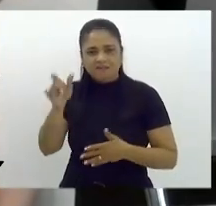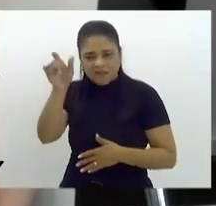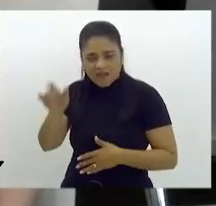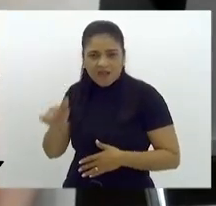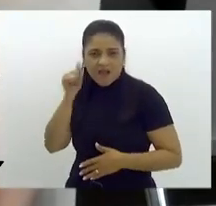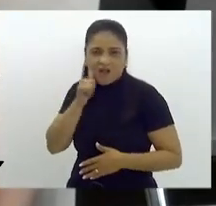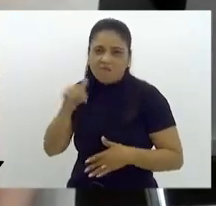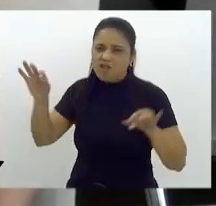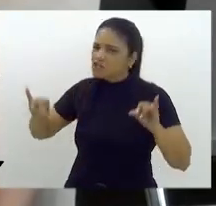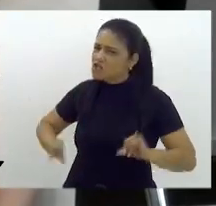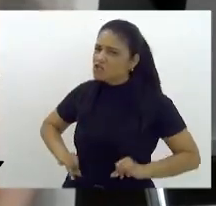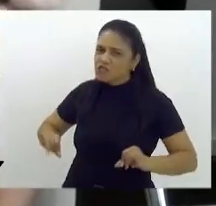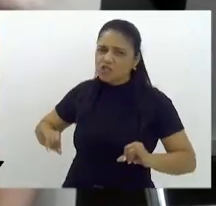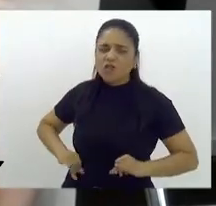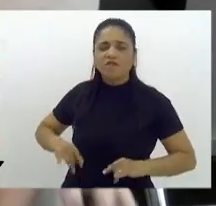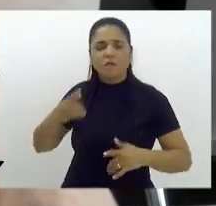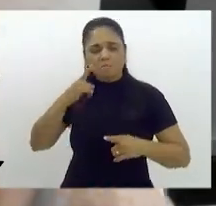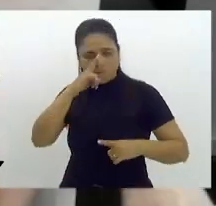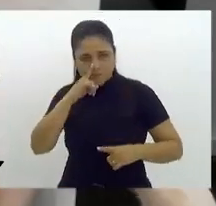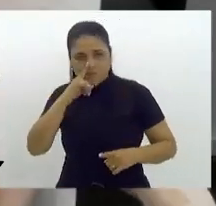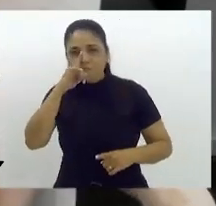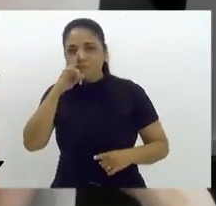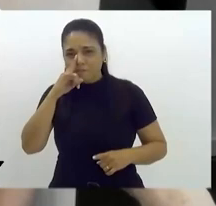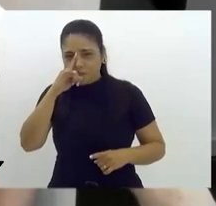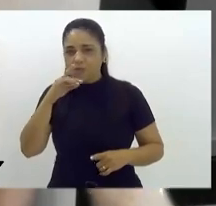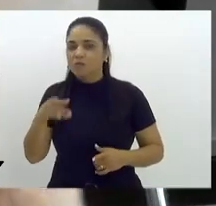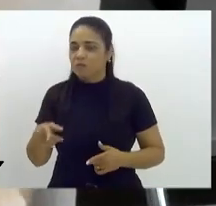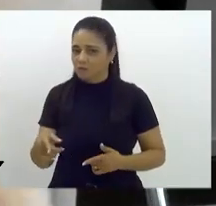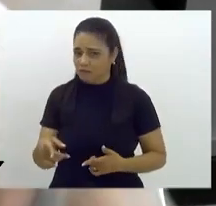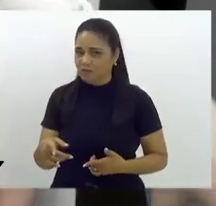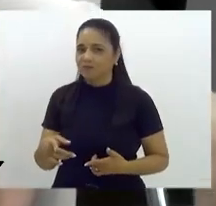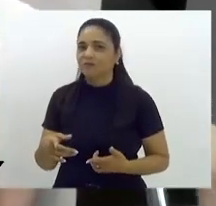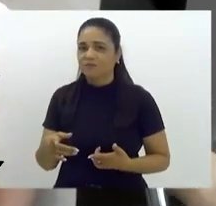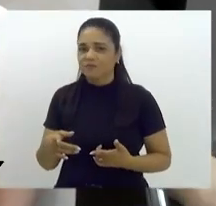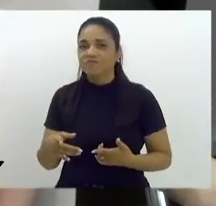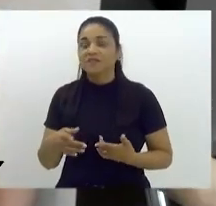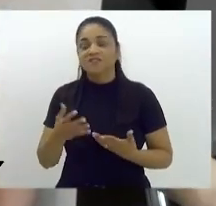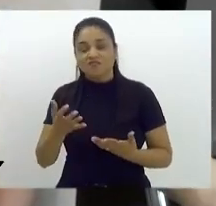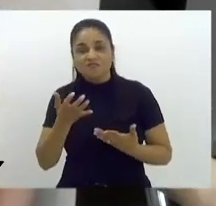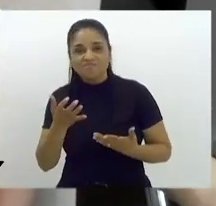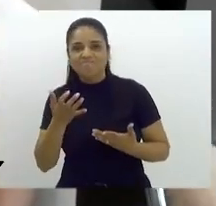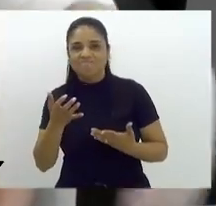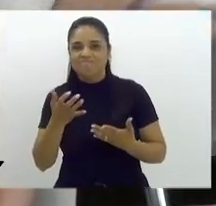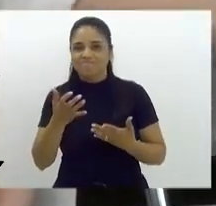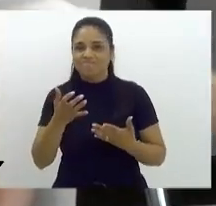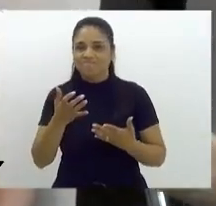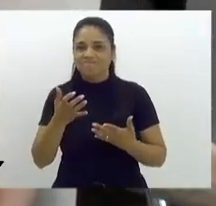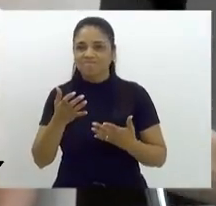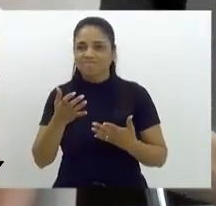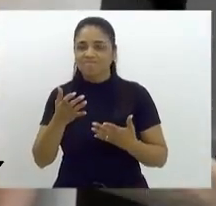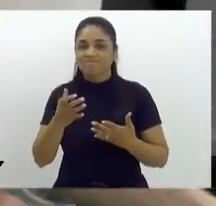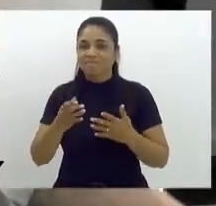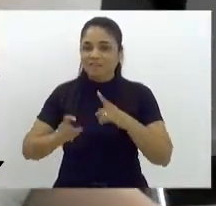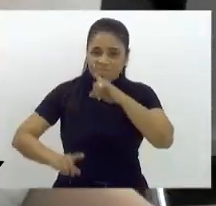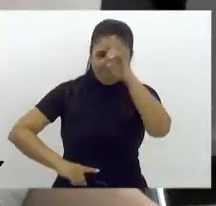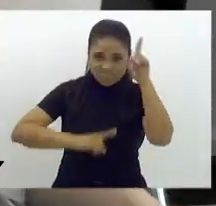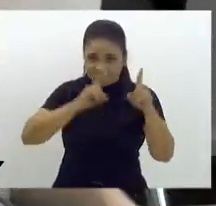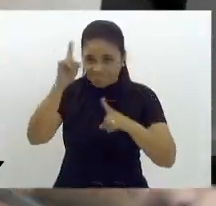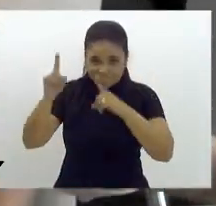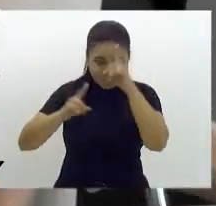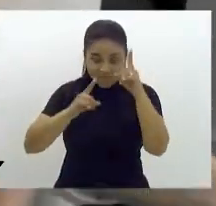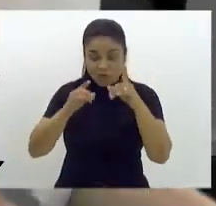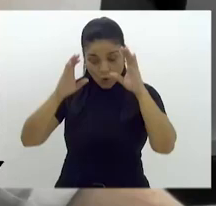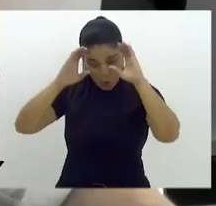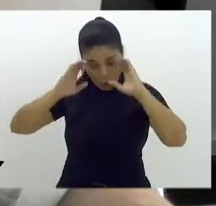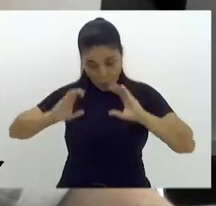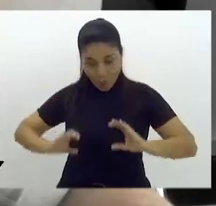é difícil é perigoso o a gente ir pela exceção quer se criar uma falácia de que o